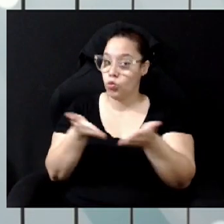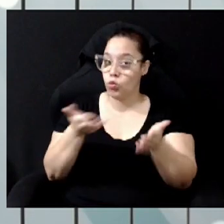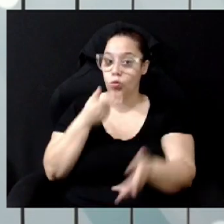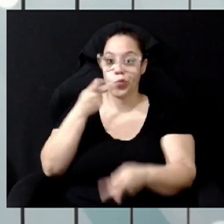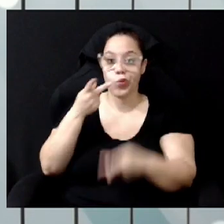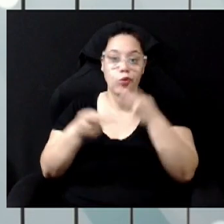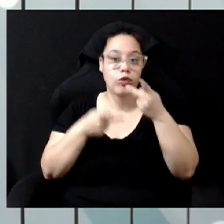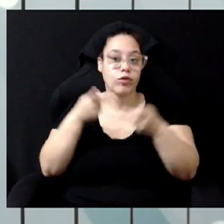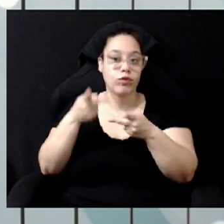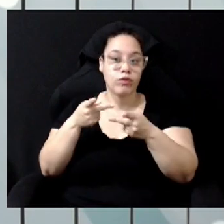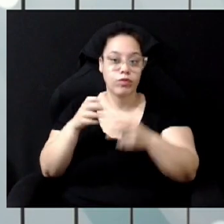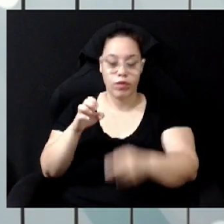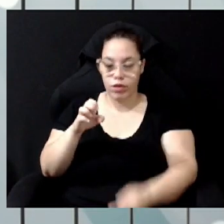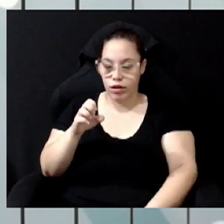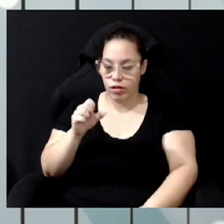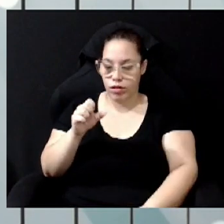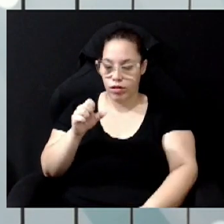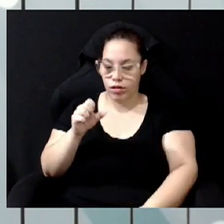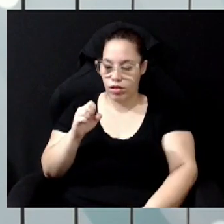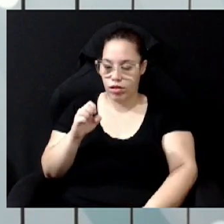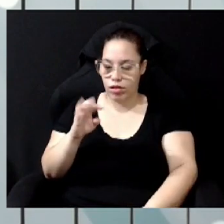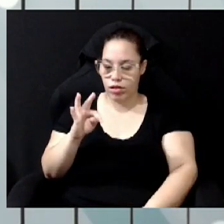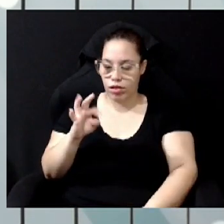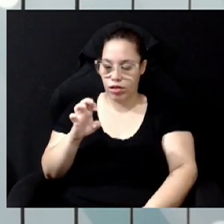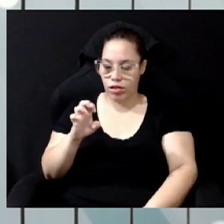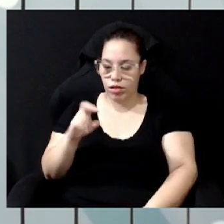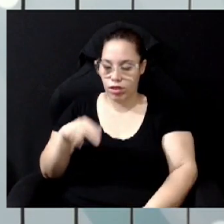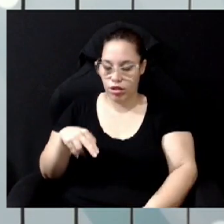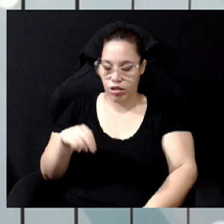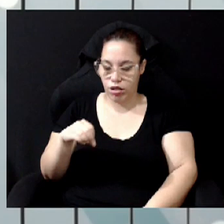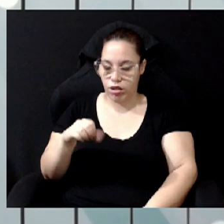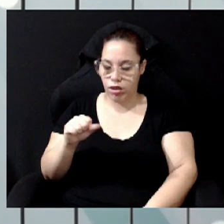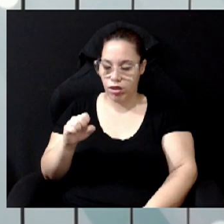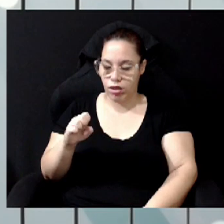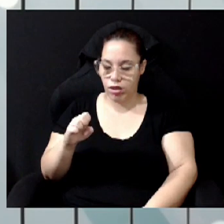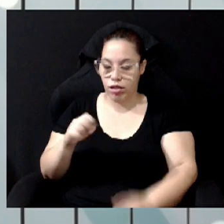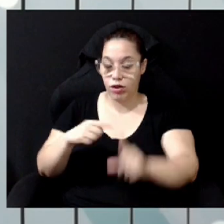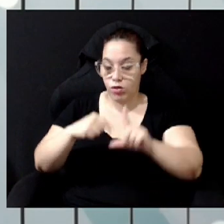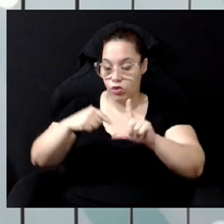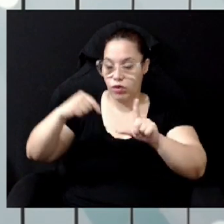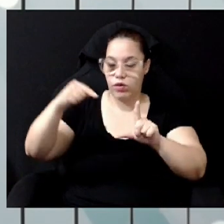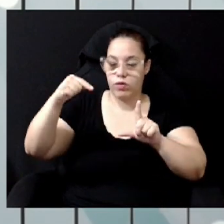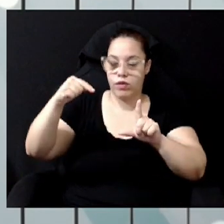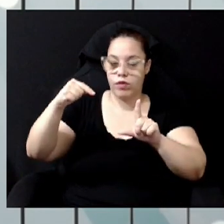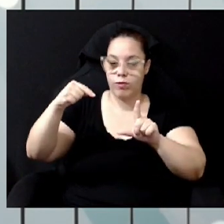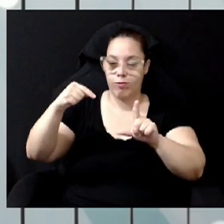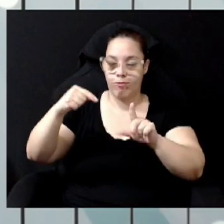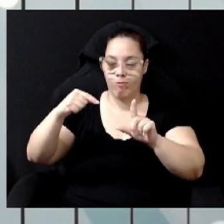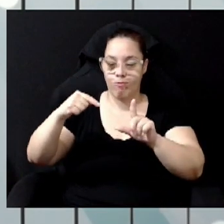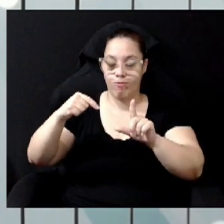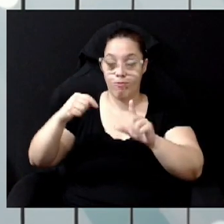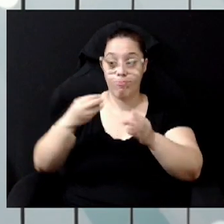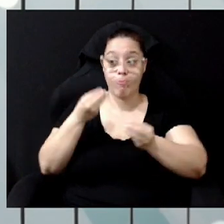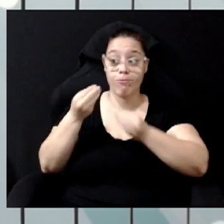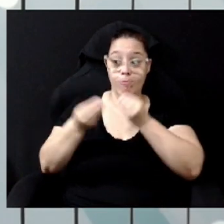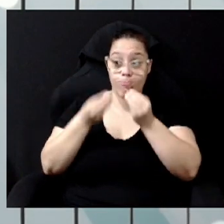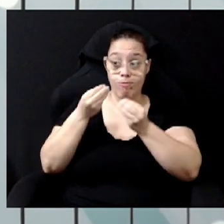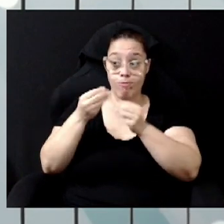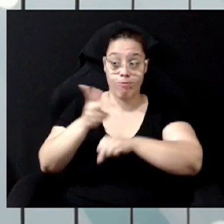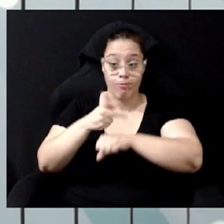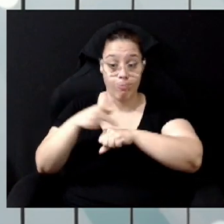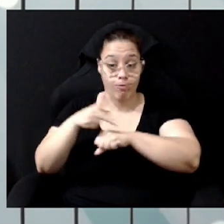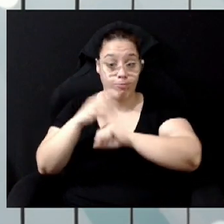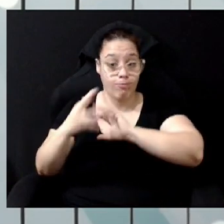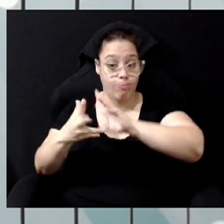a estenose aórtica. Dados demográficos mostram que, assim como muitos países no mundo,